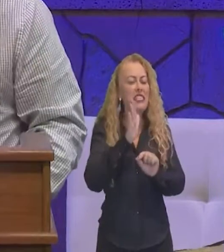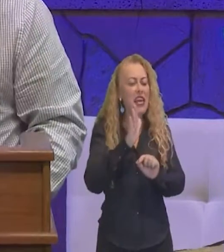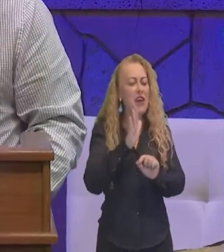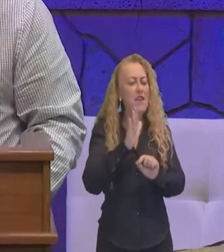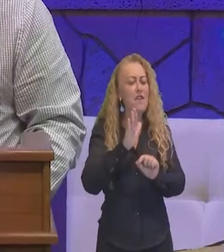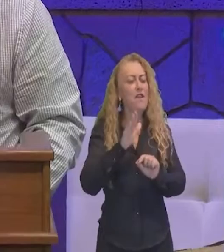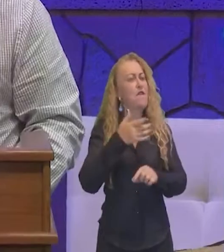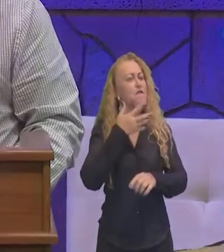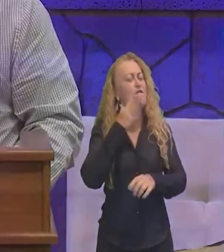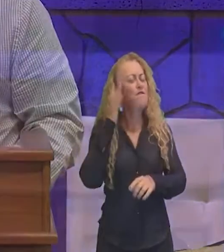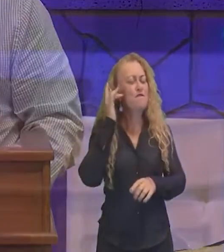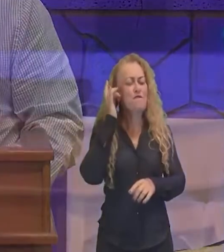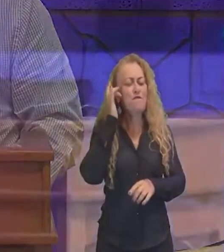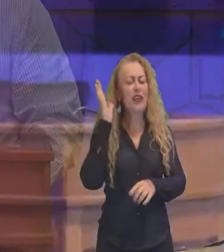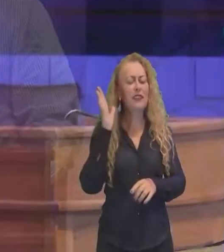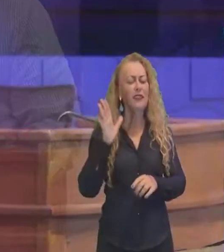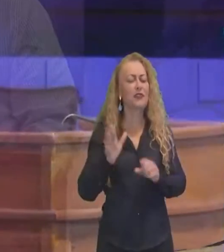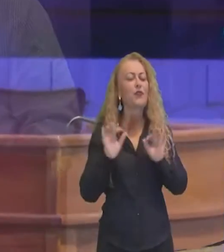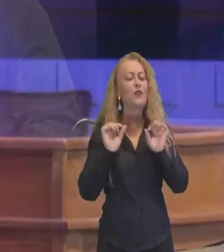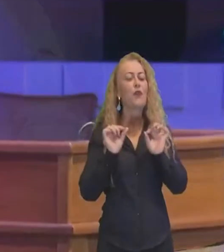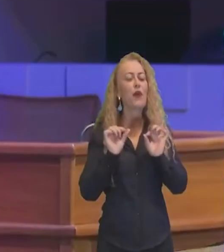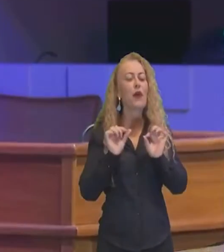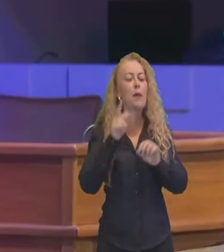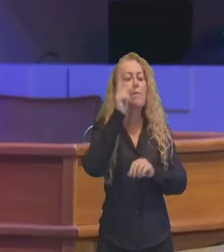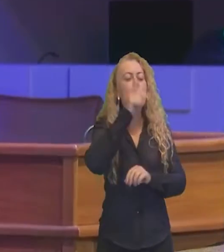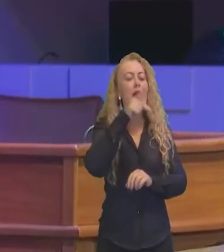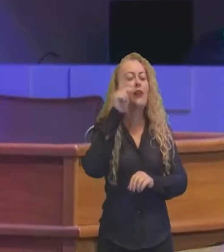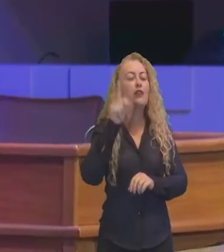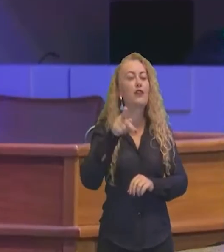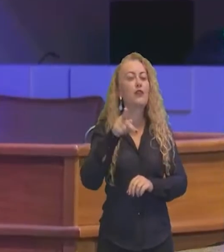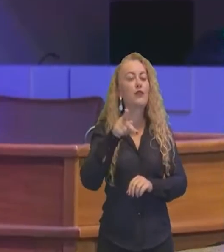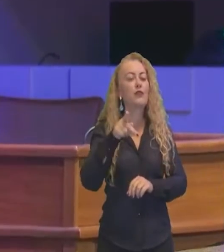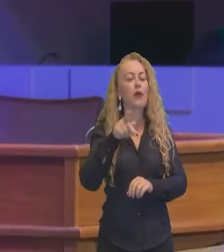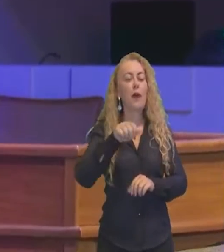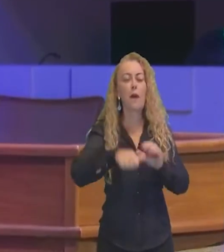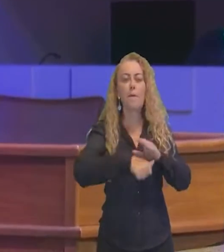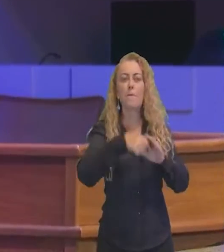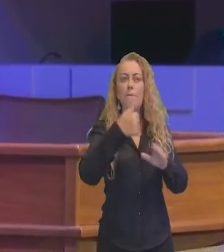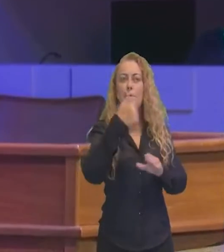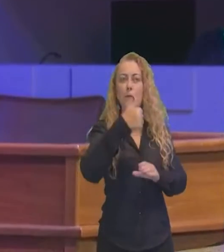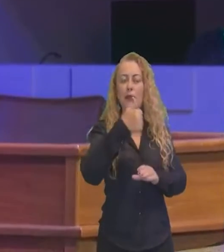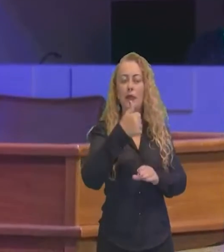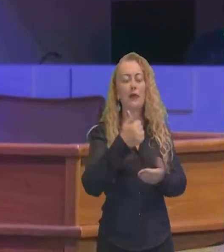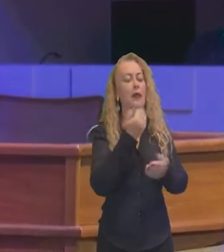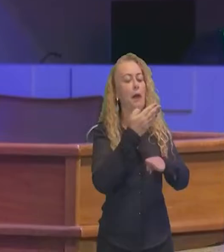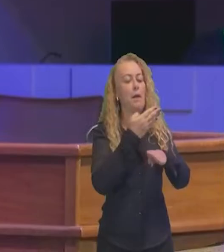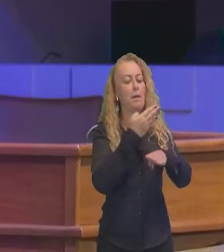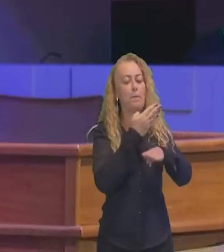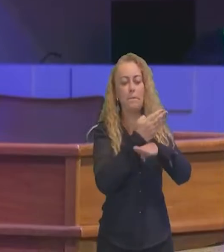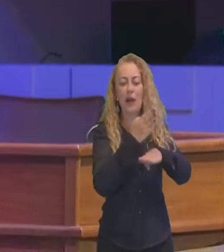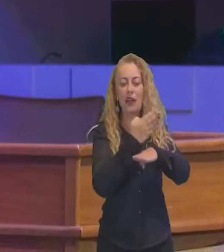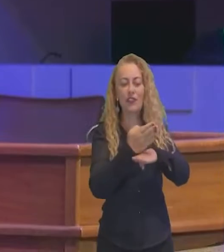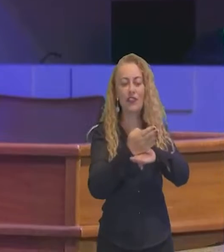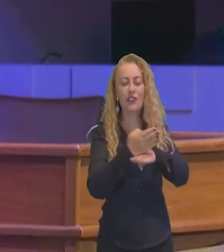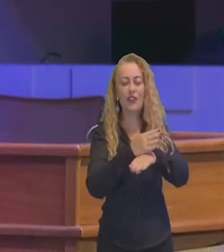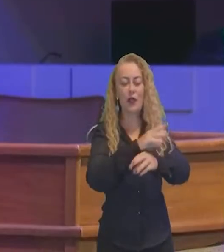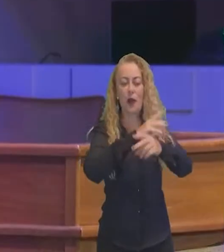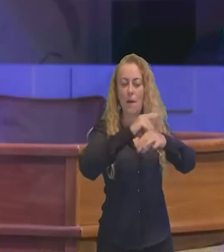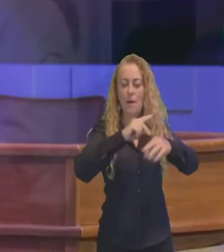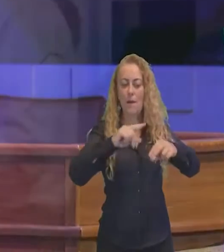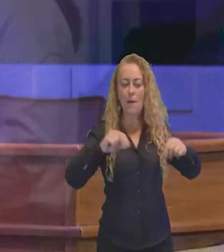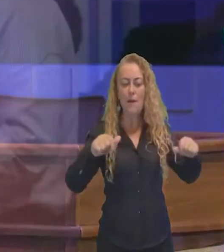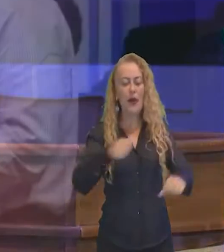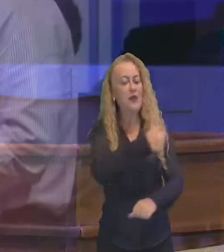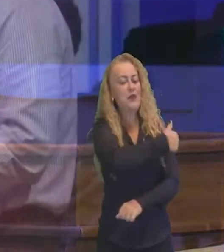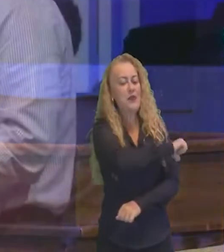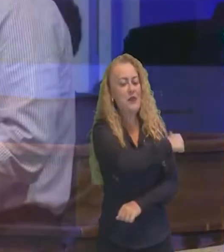muito facilmente, queridos. Ele é pastor lá na primeira igreja batista em Copacabana, no Rio de Janeiro. Eu disse